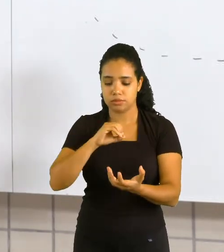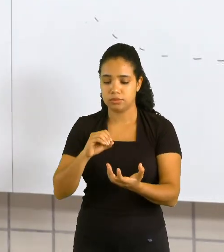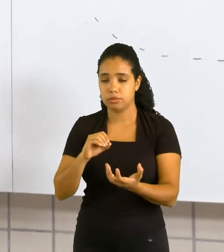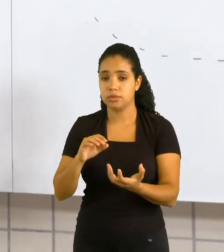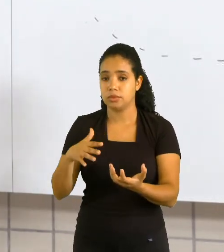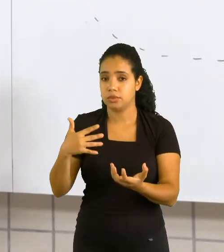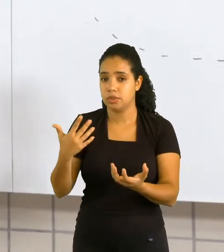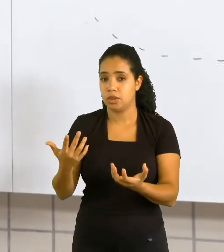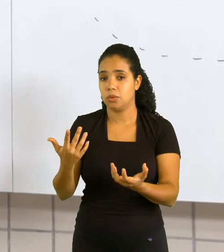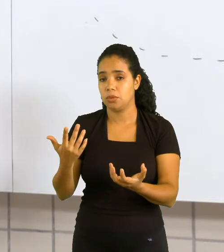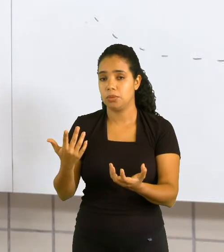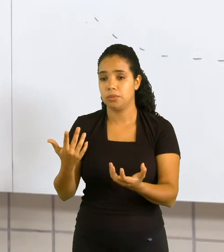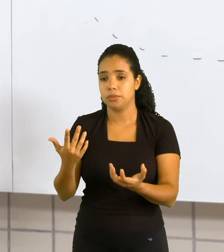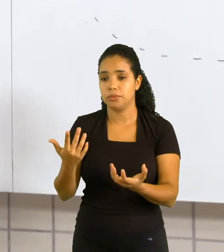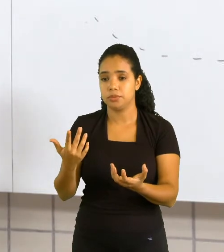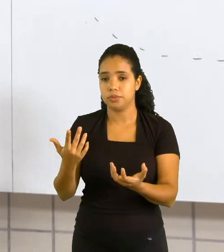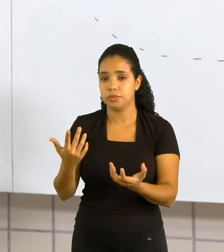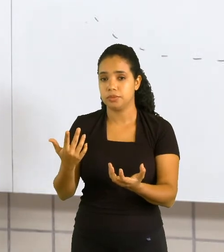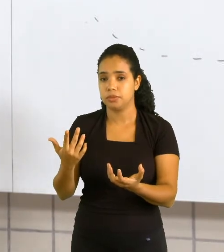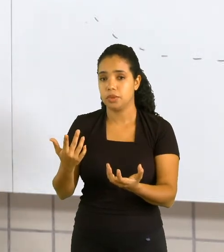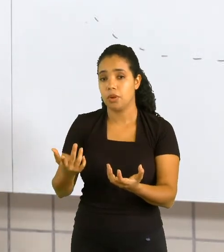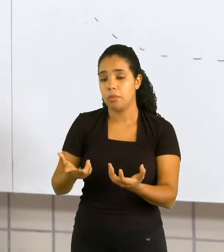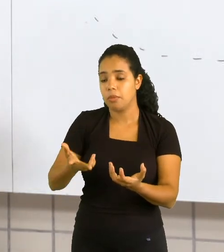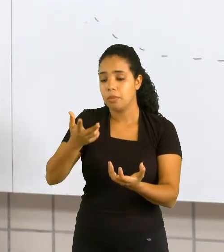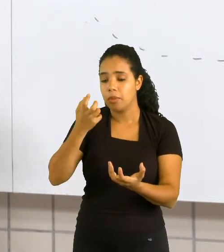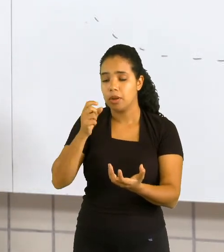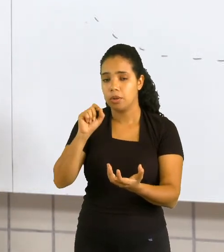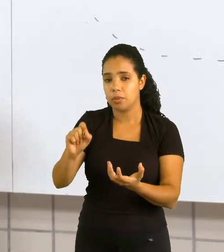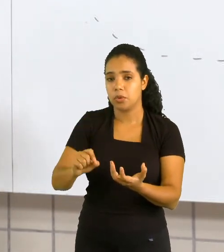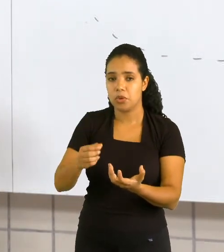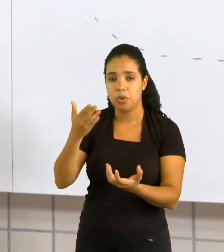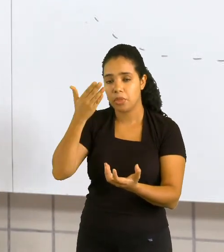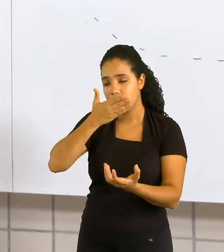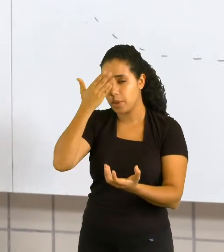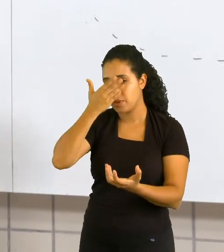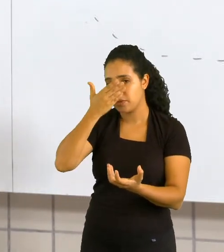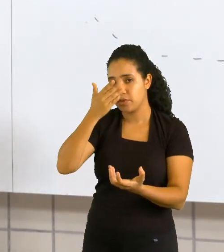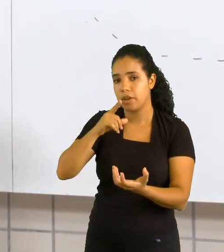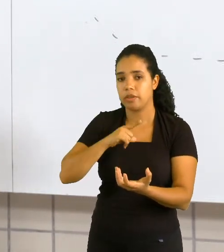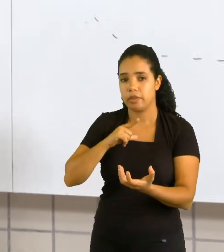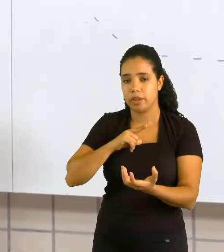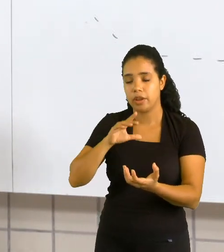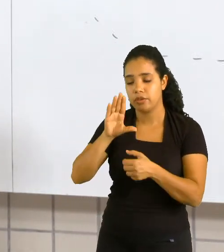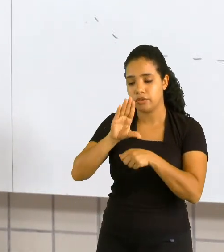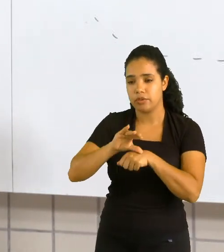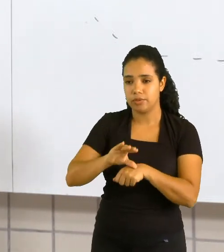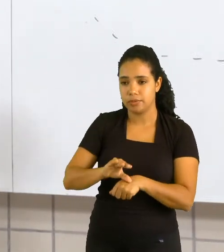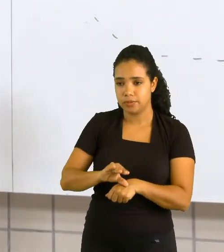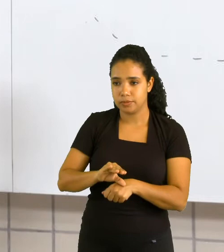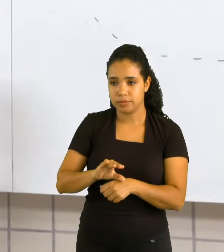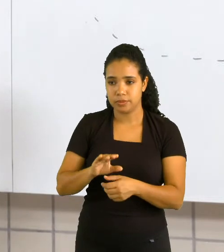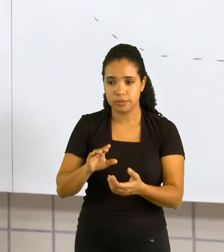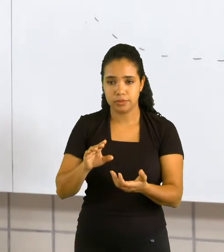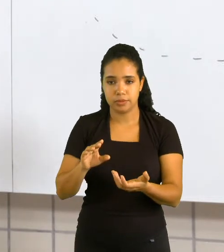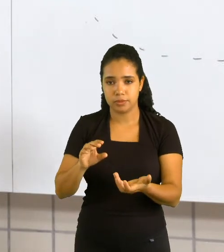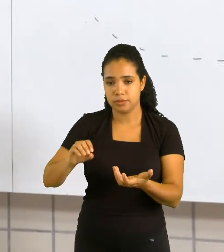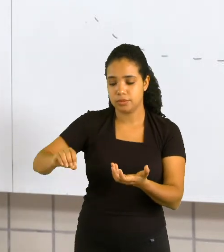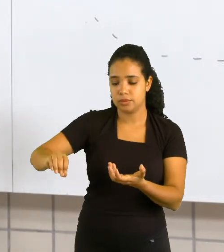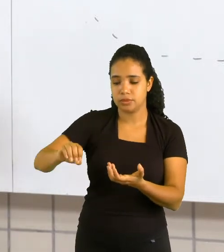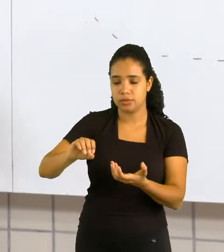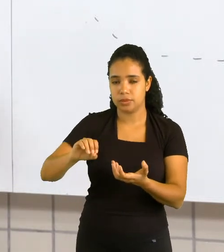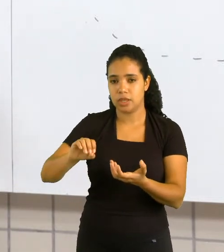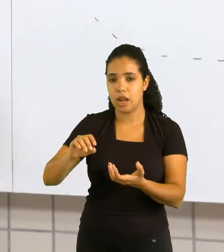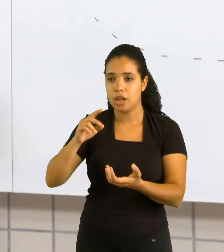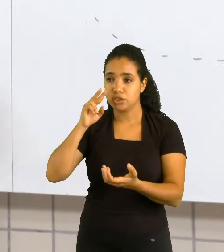o outro lado, o lado oposto, nós não conseguimos ver. Nós só temos fotos tiradas de satélites que foram lá